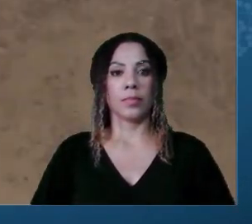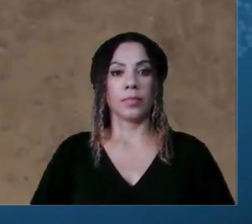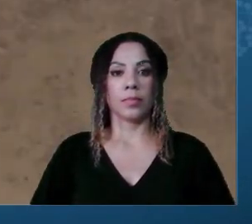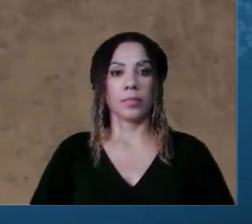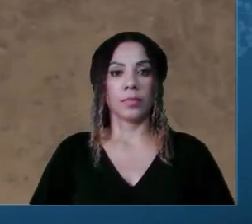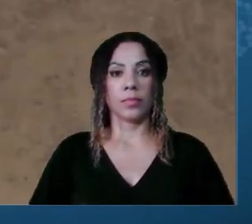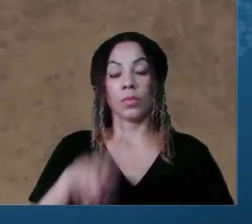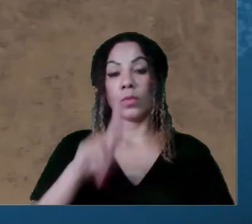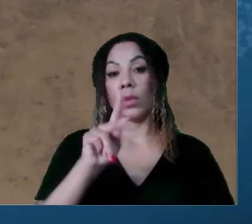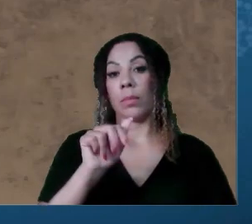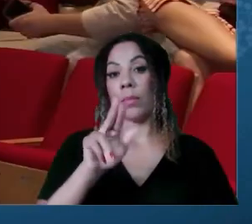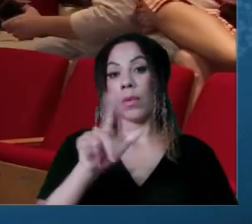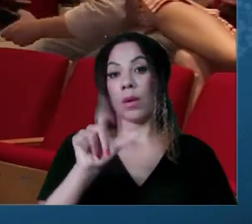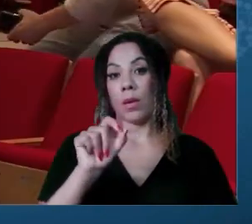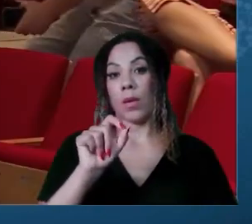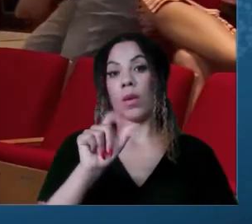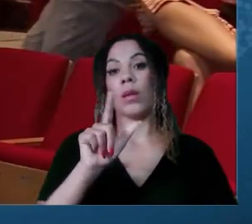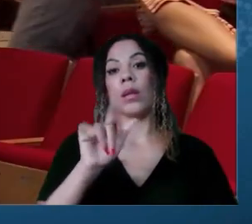Paulo Liu.